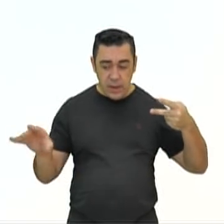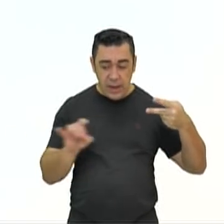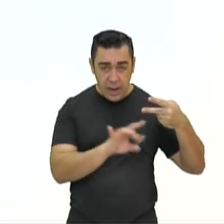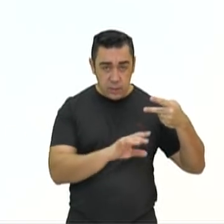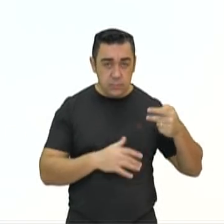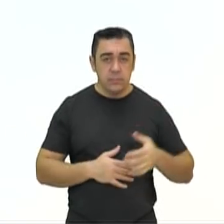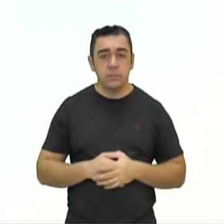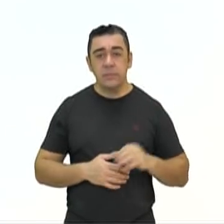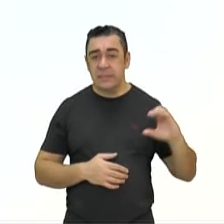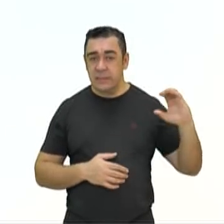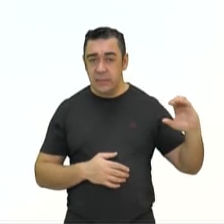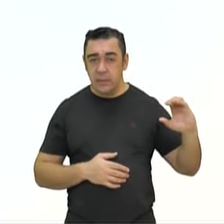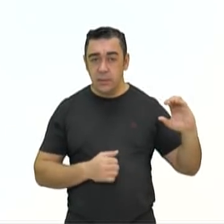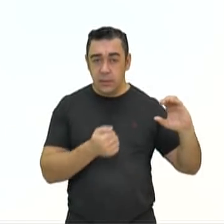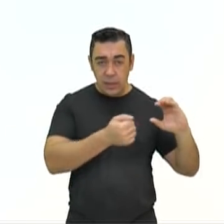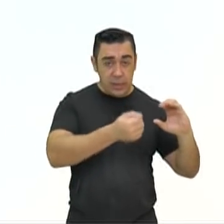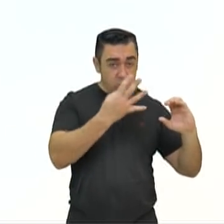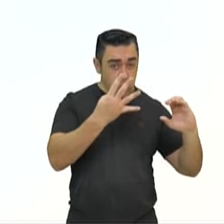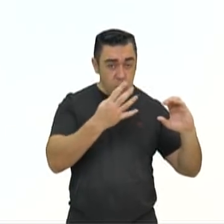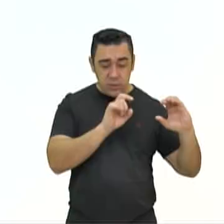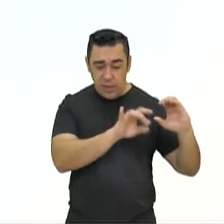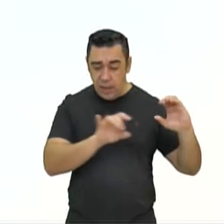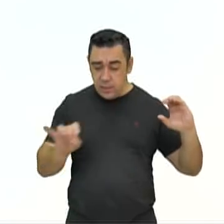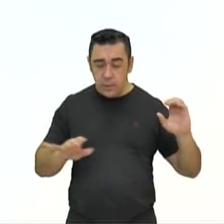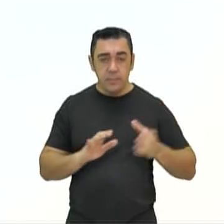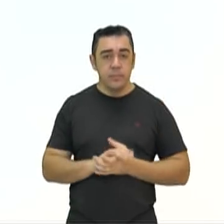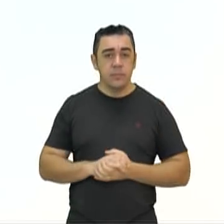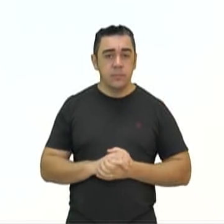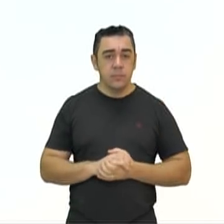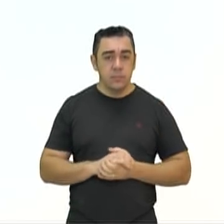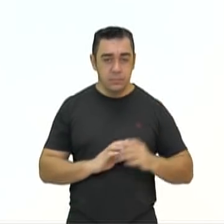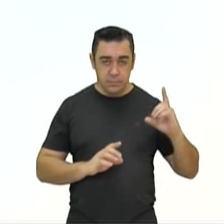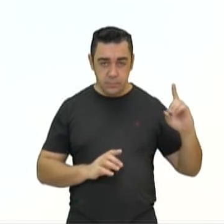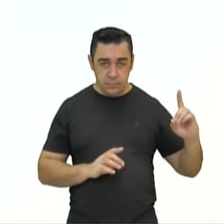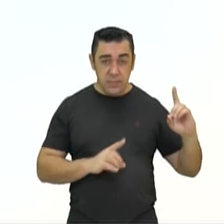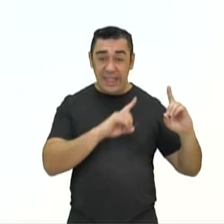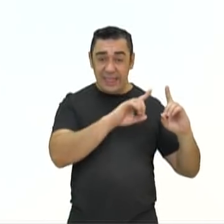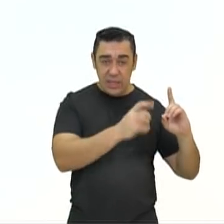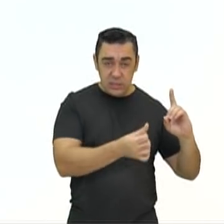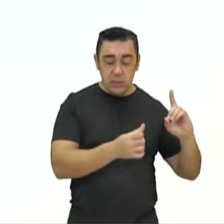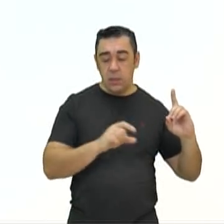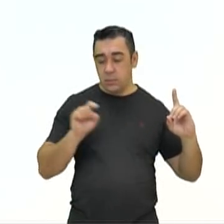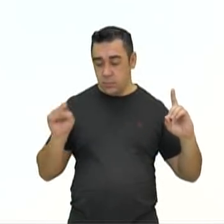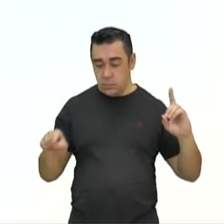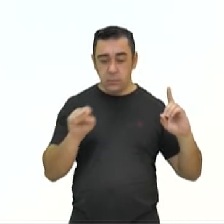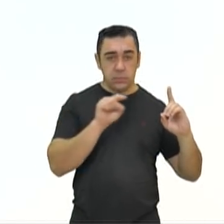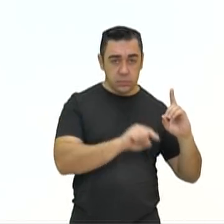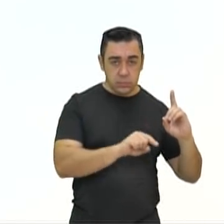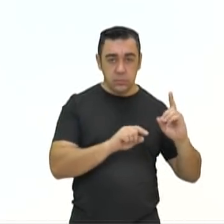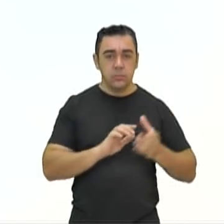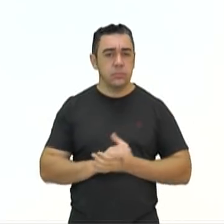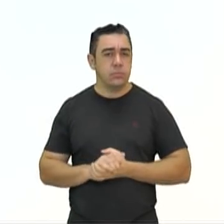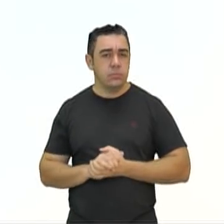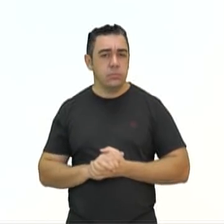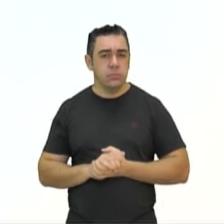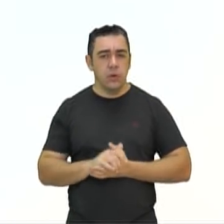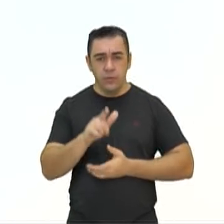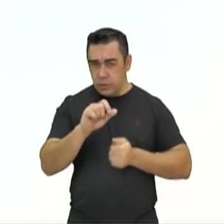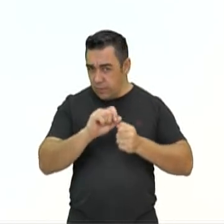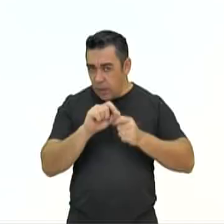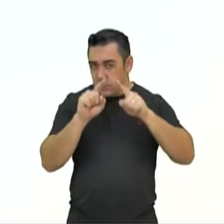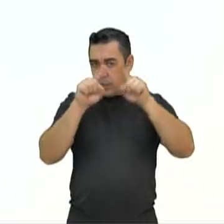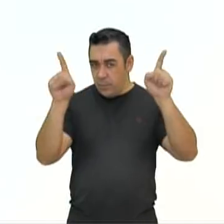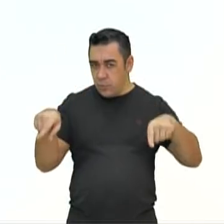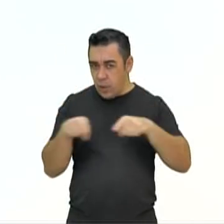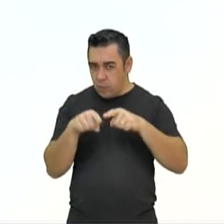jogador. C, 14 peças para cada jogador. Ou a letra D, 16 peças para cada jogador. Se você fez o tabuleiro